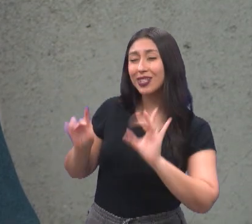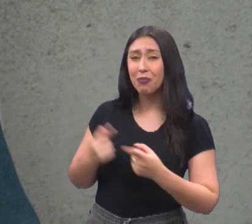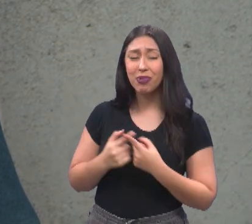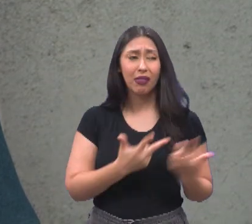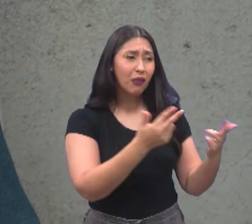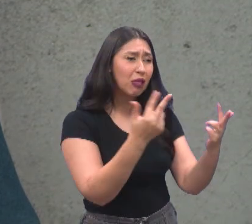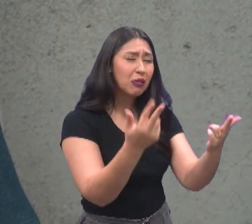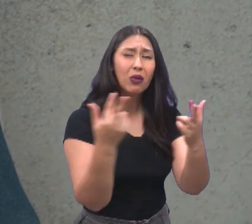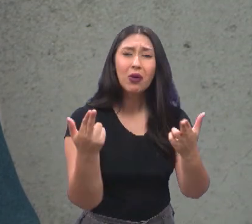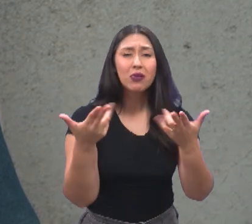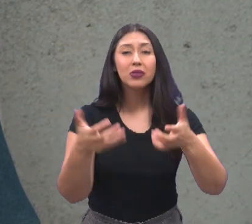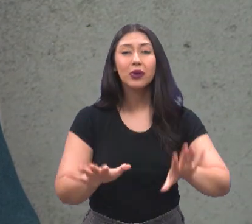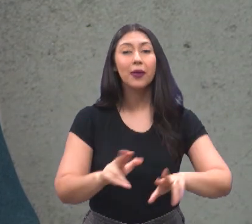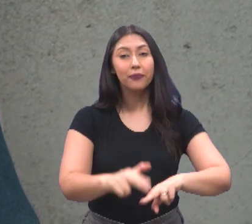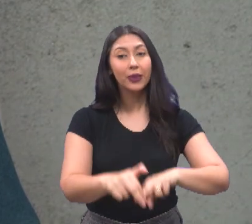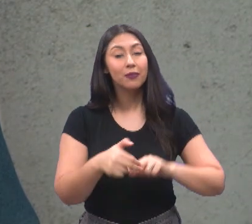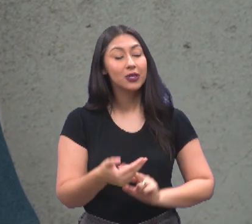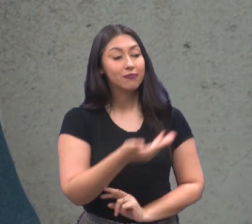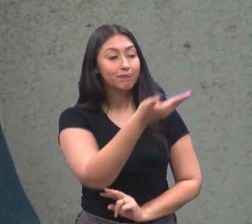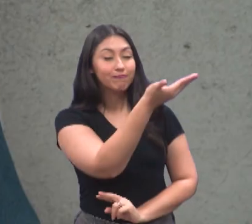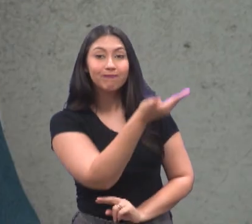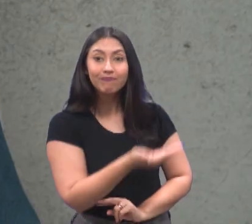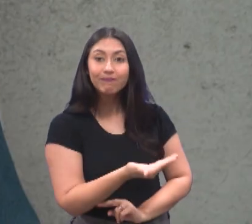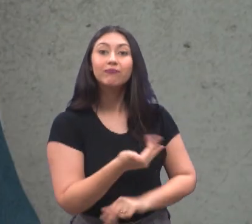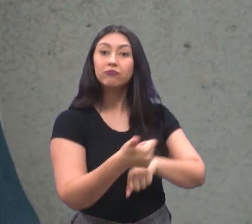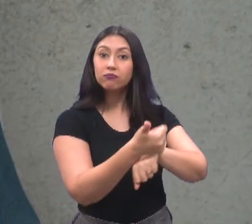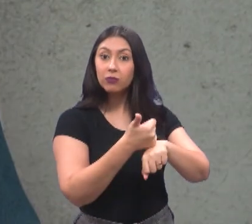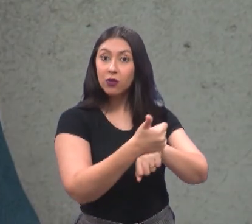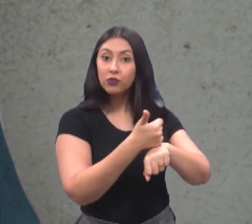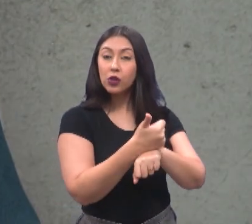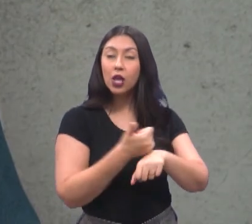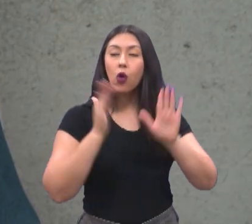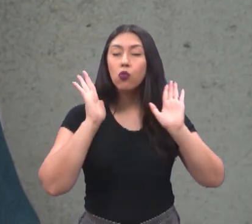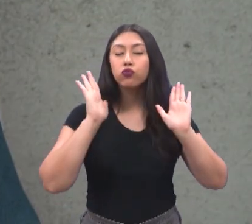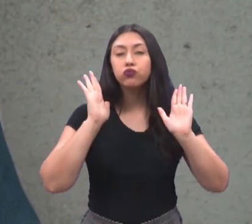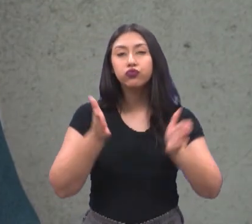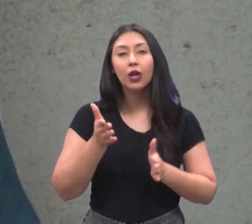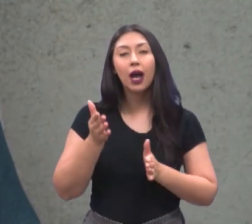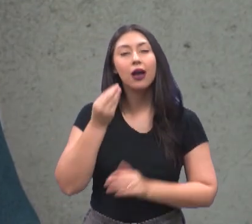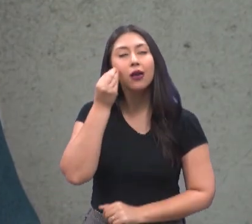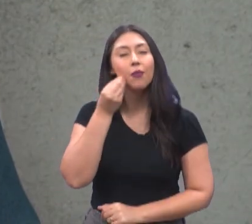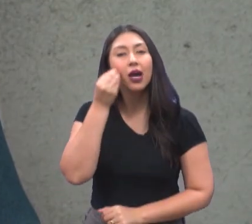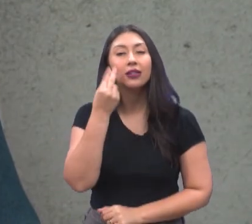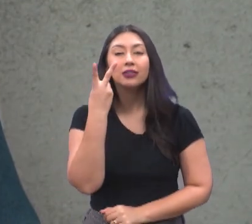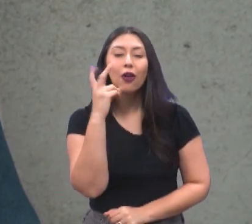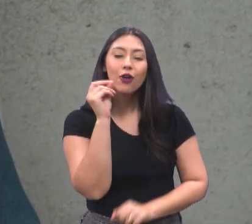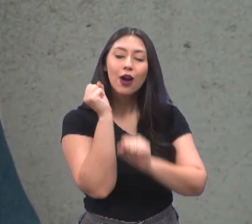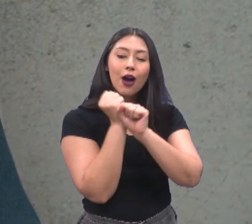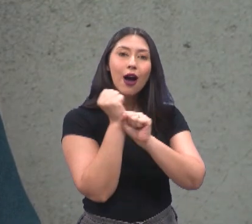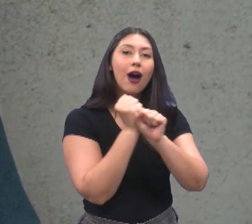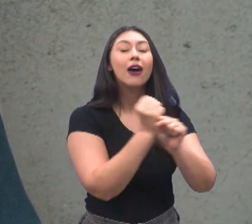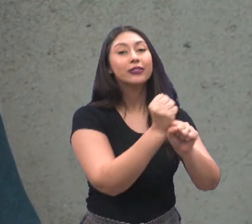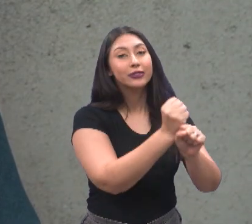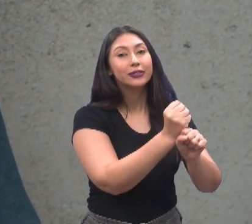isso, tenho a presença aqui no estúdio de uma profissional que está no ofício aí de ourives há 20 anos.